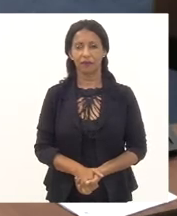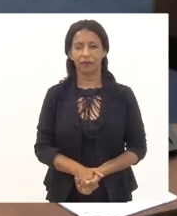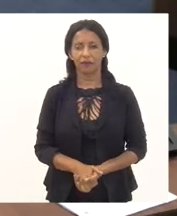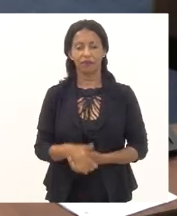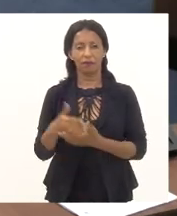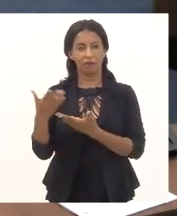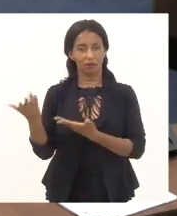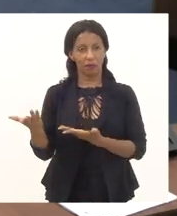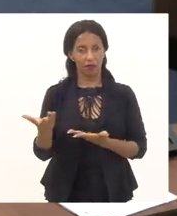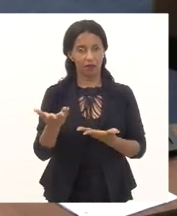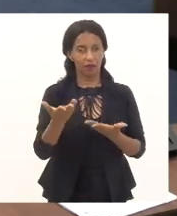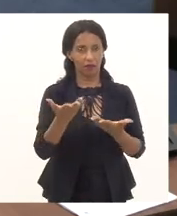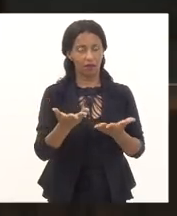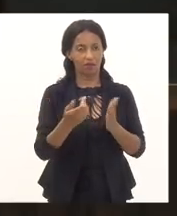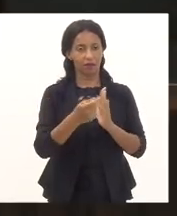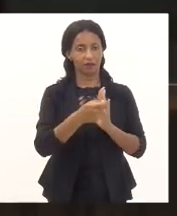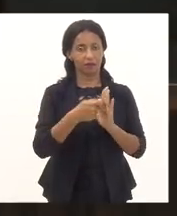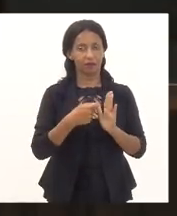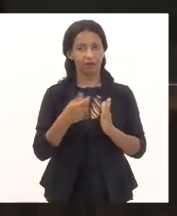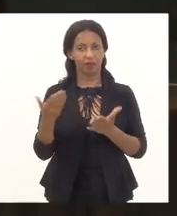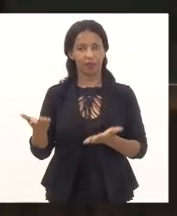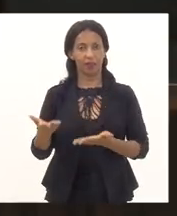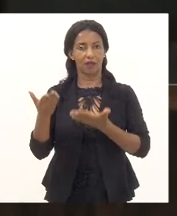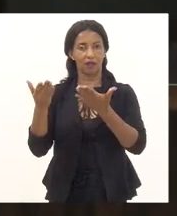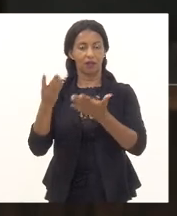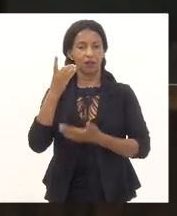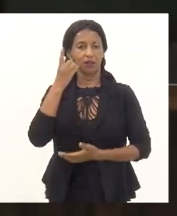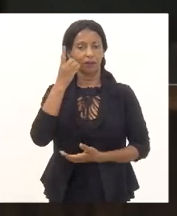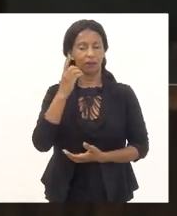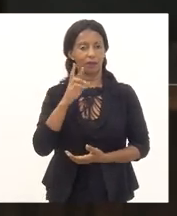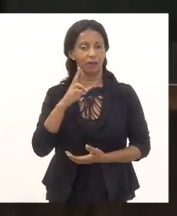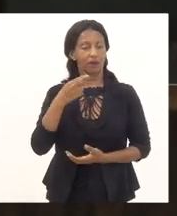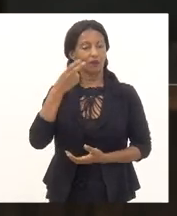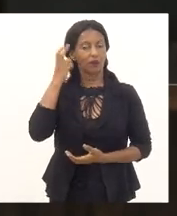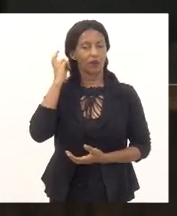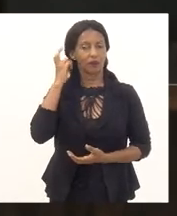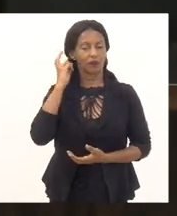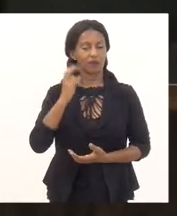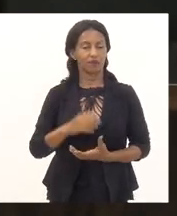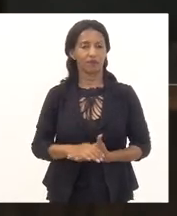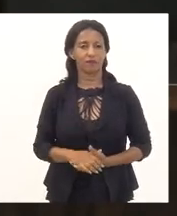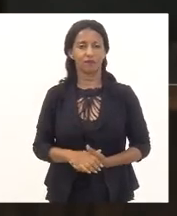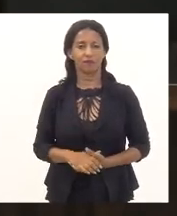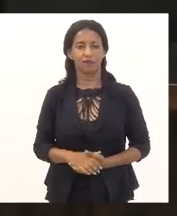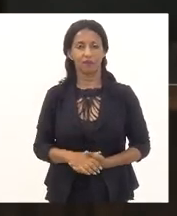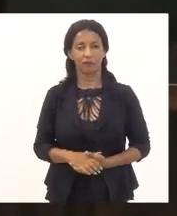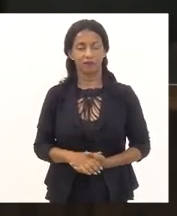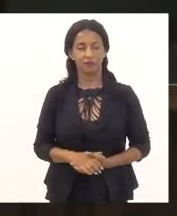Próximo orador inscrito é a nobre deputada Rosane Félix.